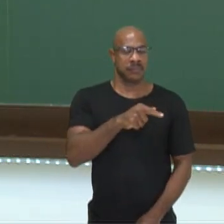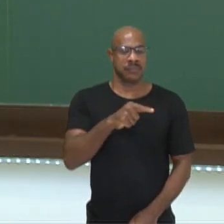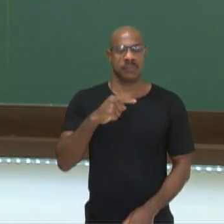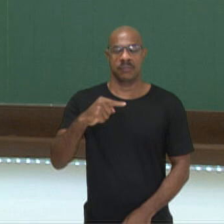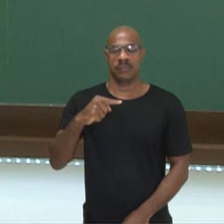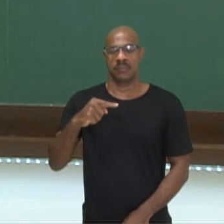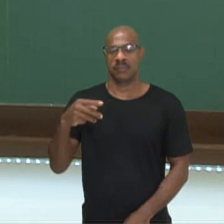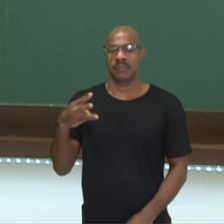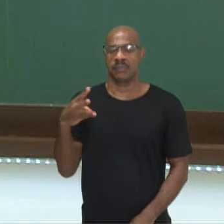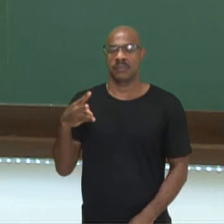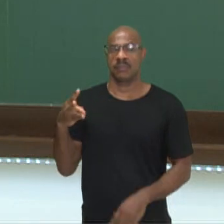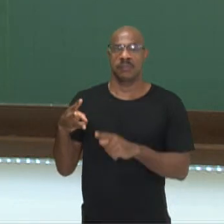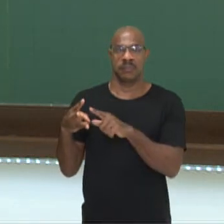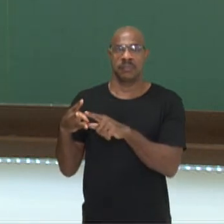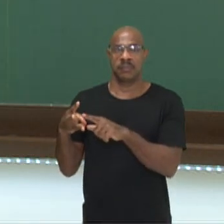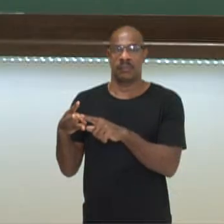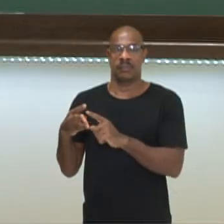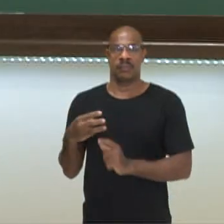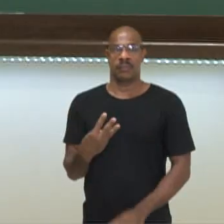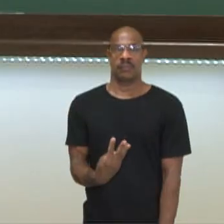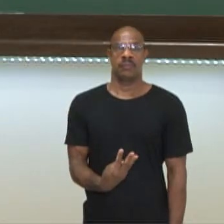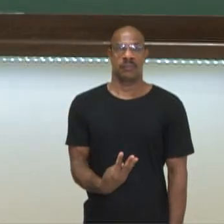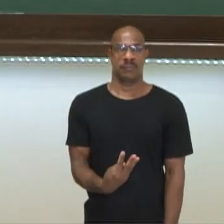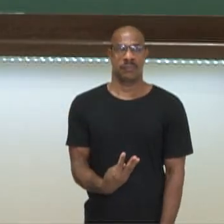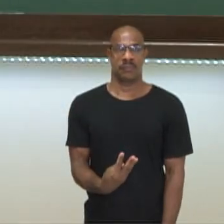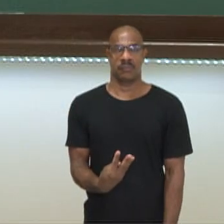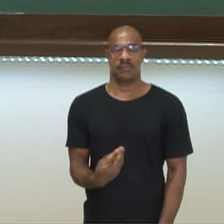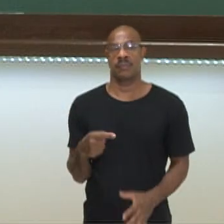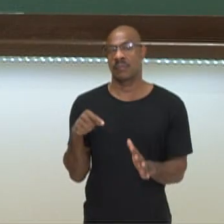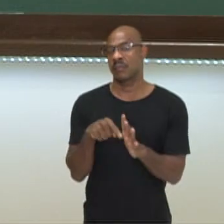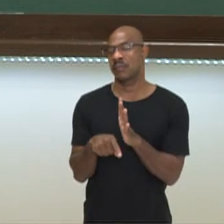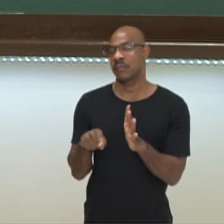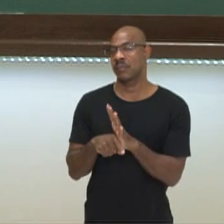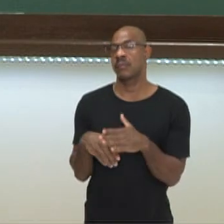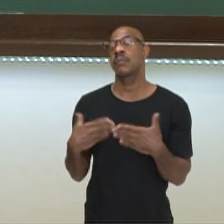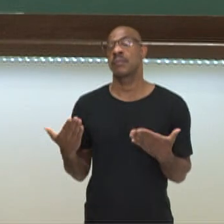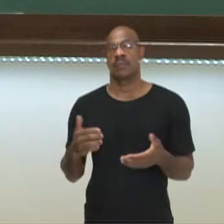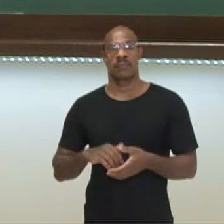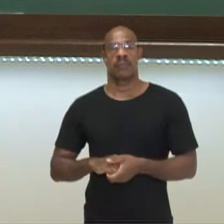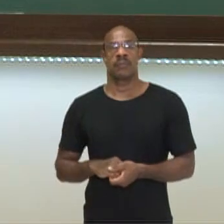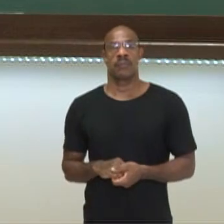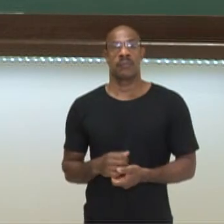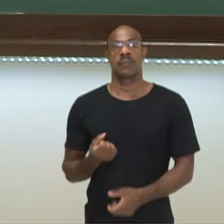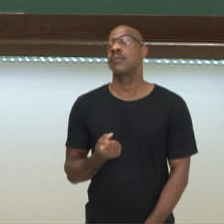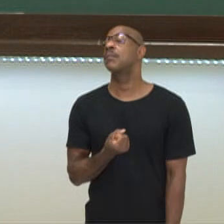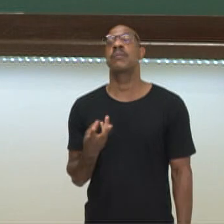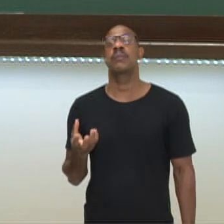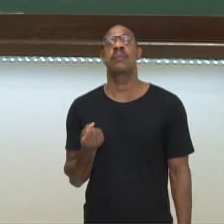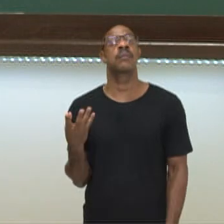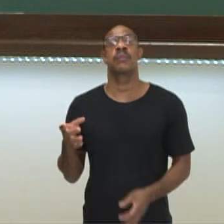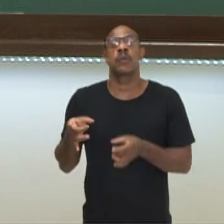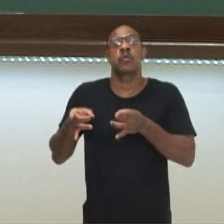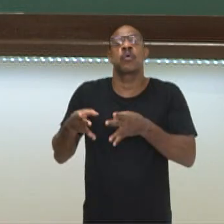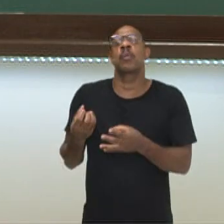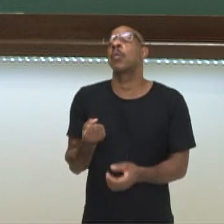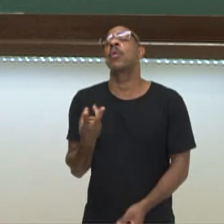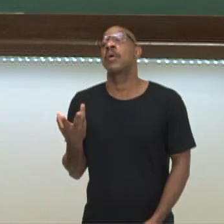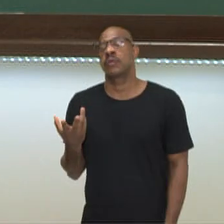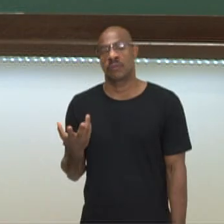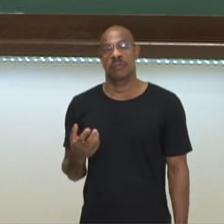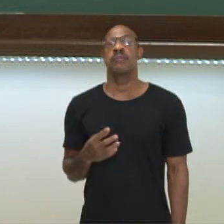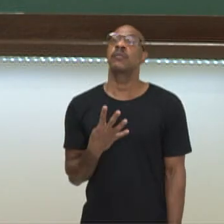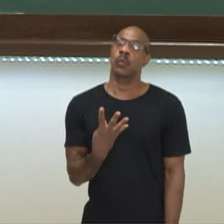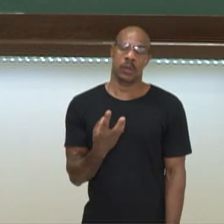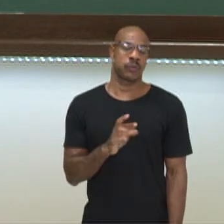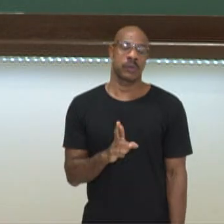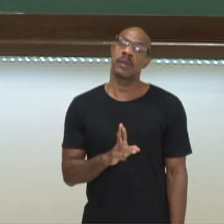37 menos 33, 4. Qual que era a pergunta do problema? Será que ainda sobrou dinheiro para o Thiago? Sim,